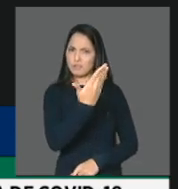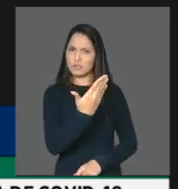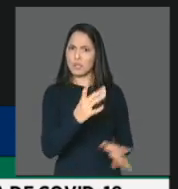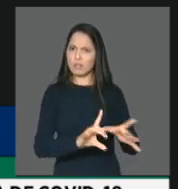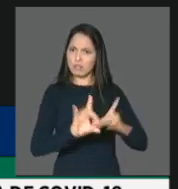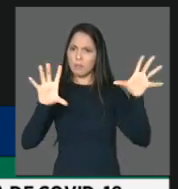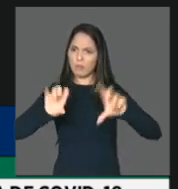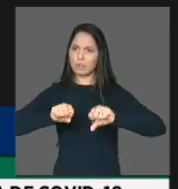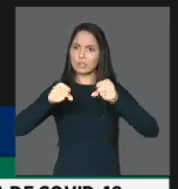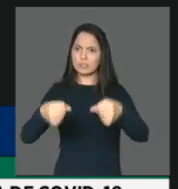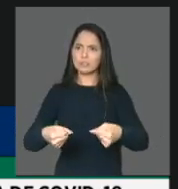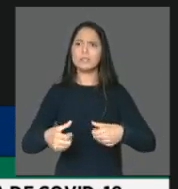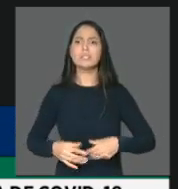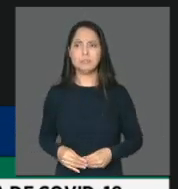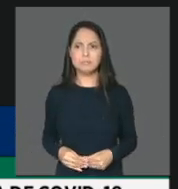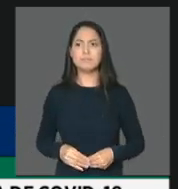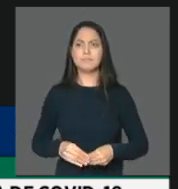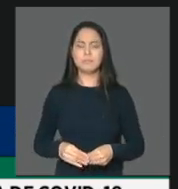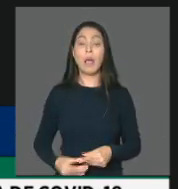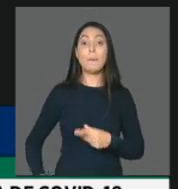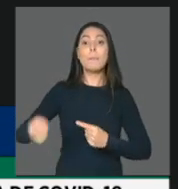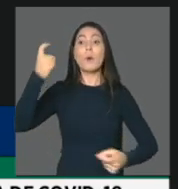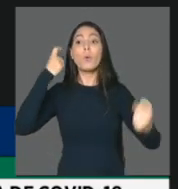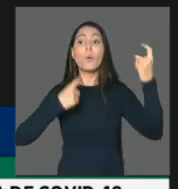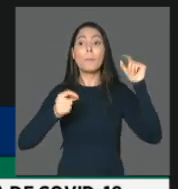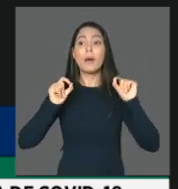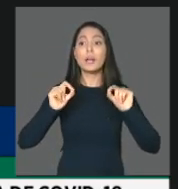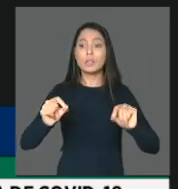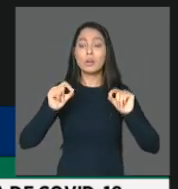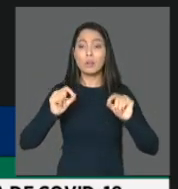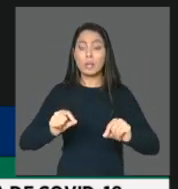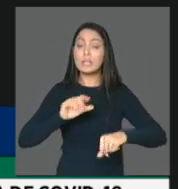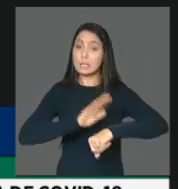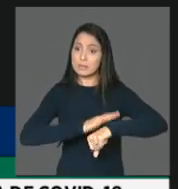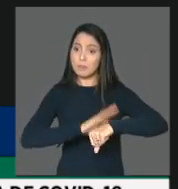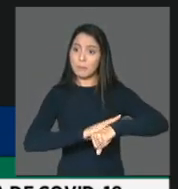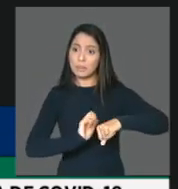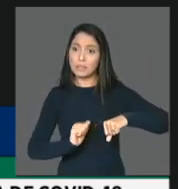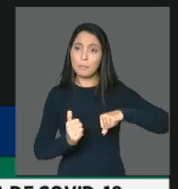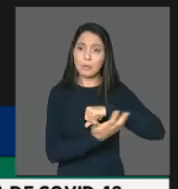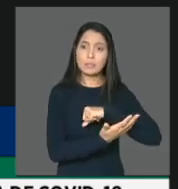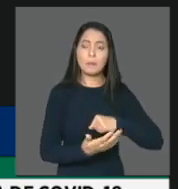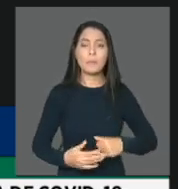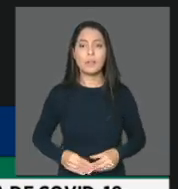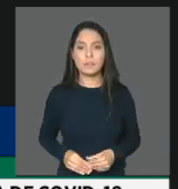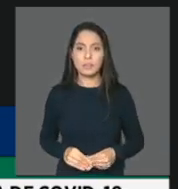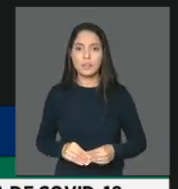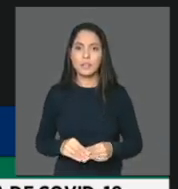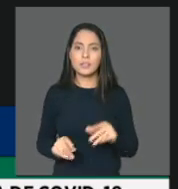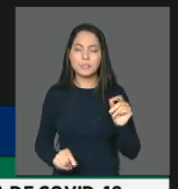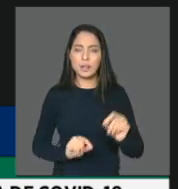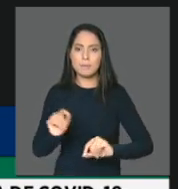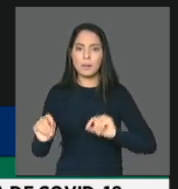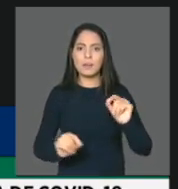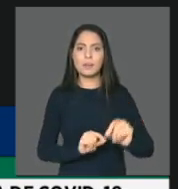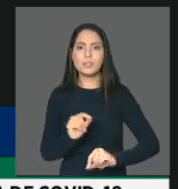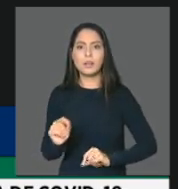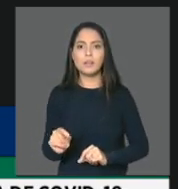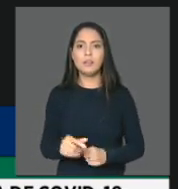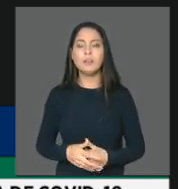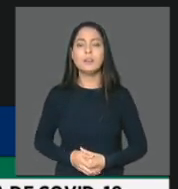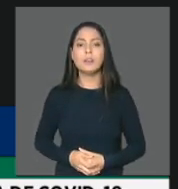lado da democracia, preocupados com a pandemia. Todos nós deveríamos estar,